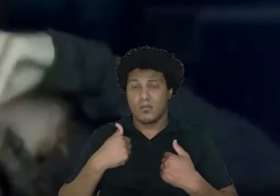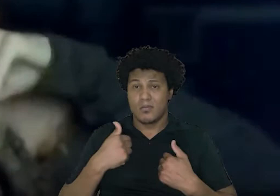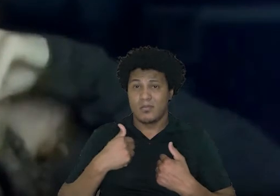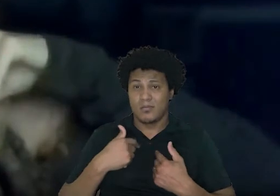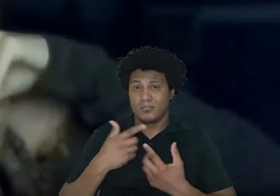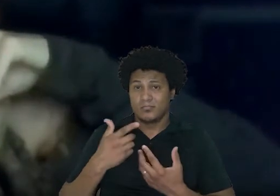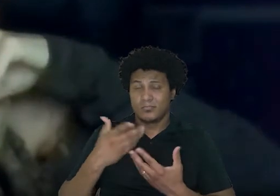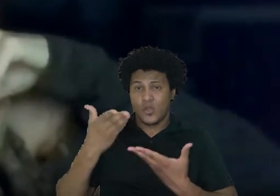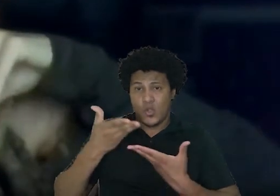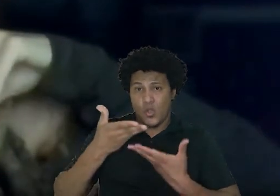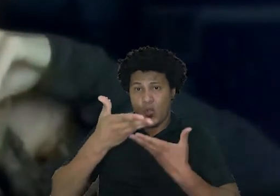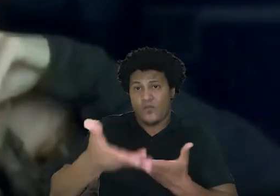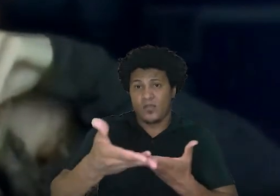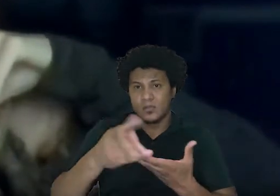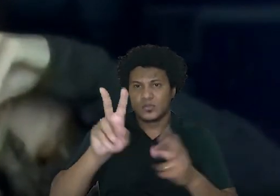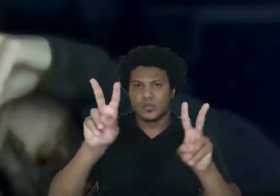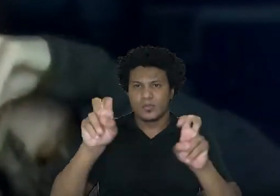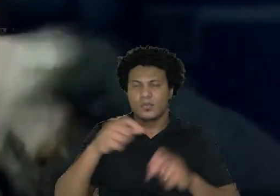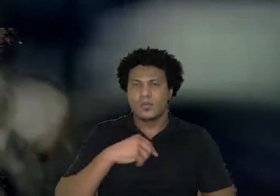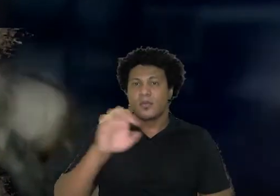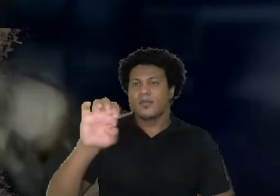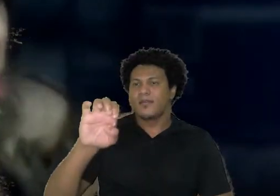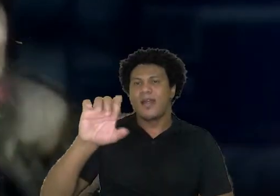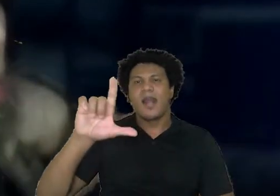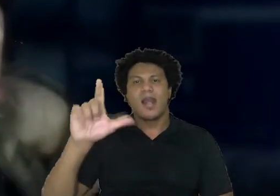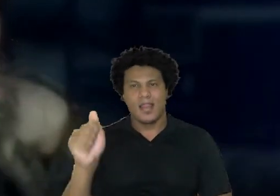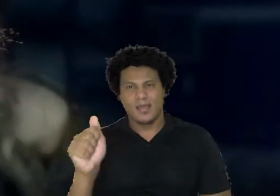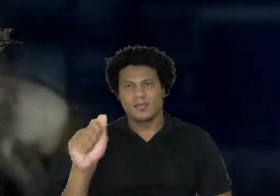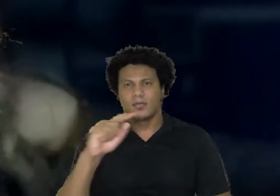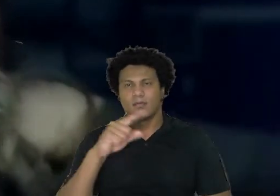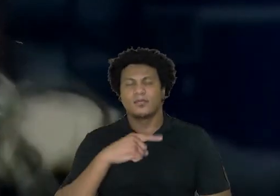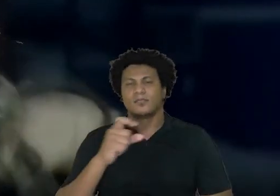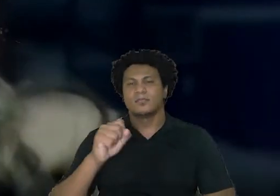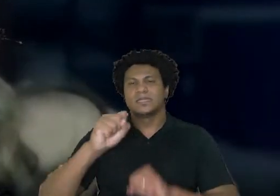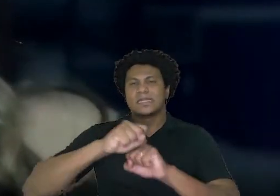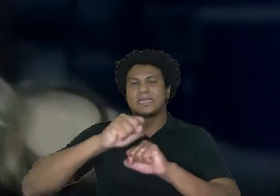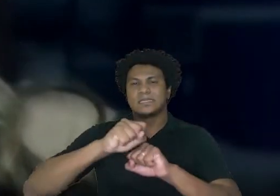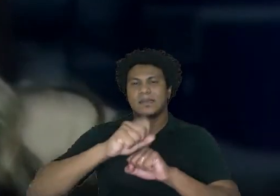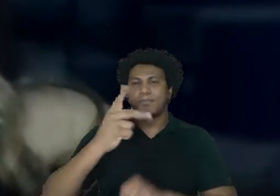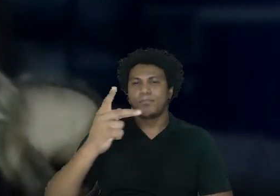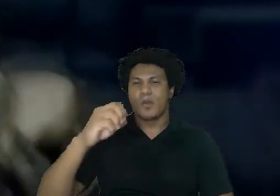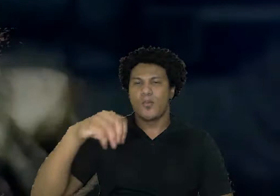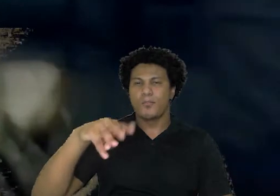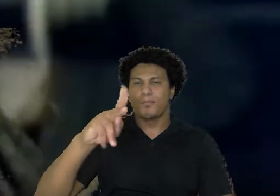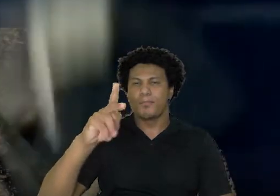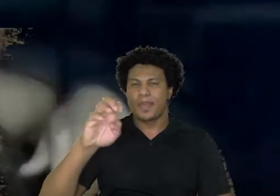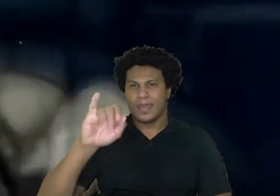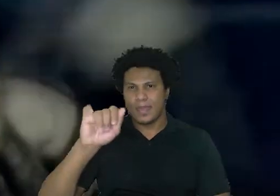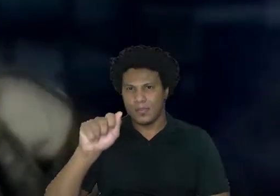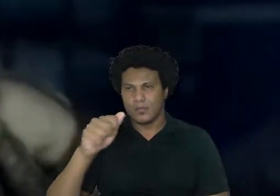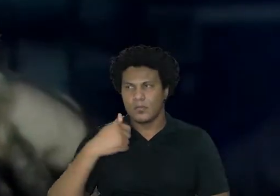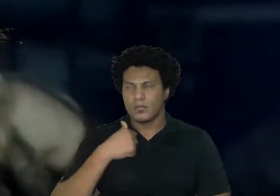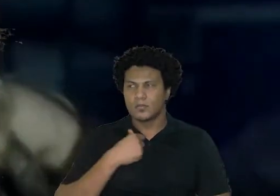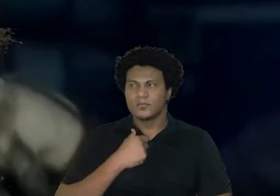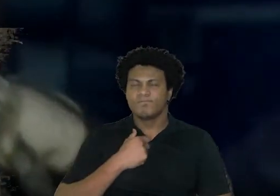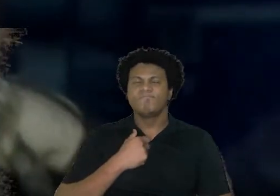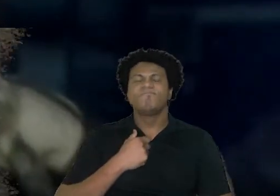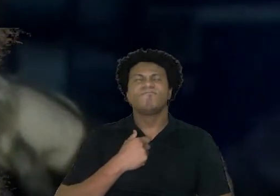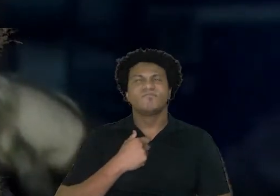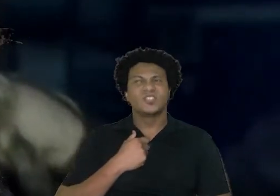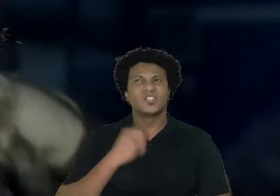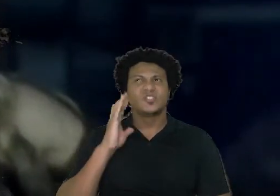maneira. E aí eu comecei a pesquisar mais sobre isso. Quando eu fui convidada para fazer o documentário de desmontagem do espetáculo